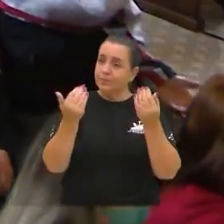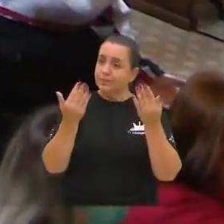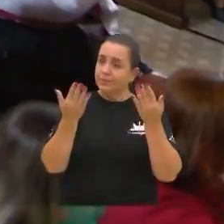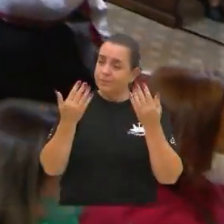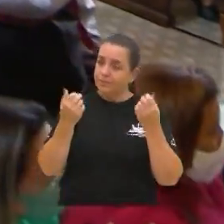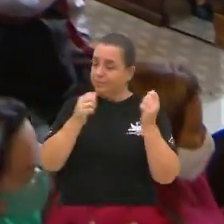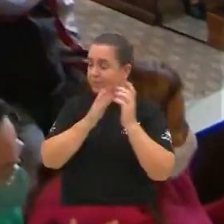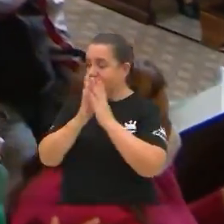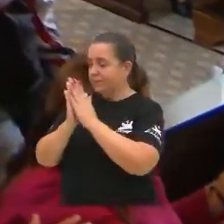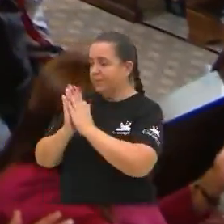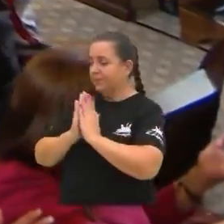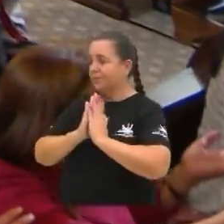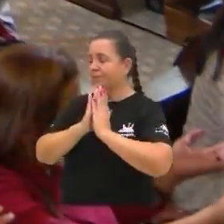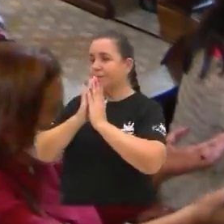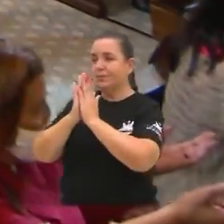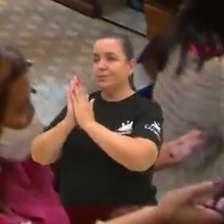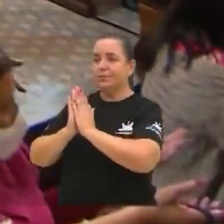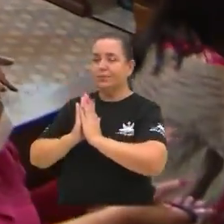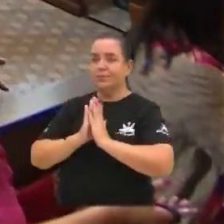adoremos.